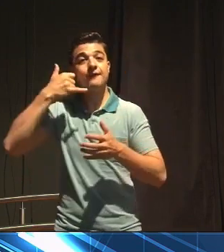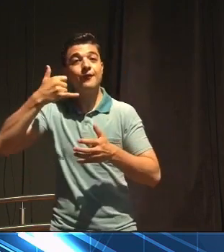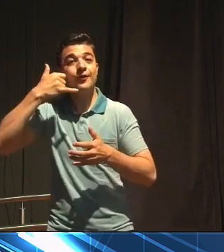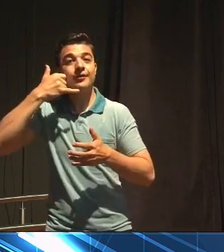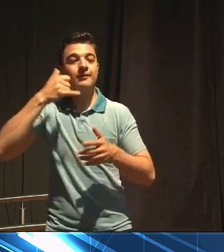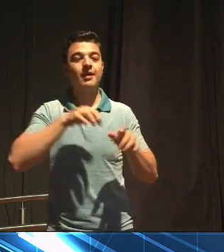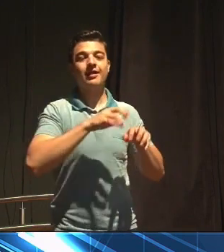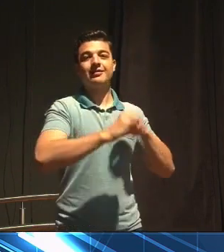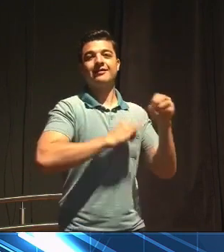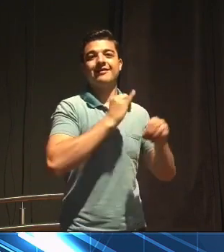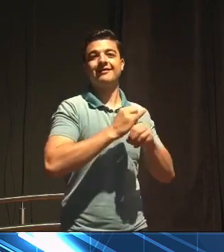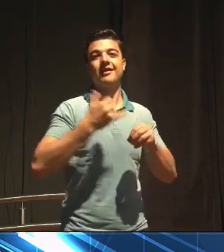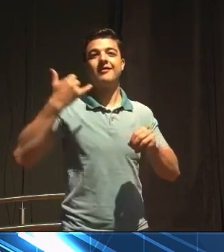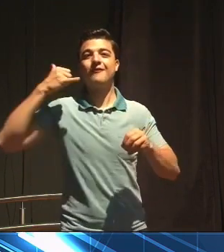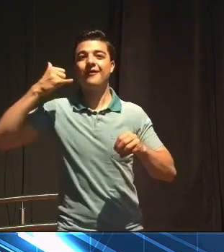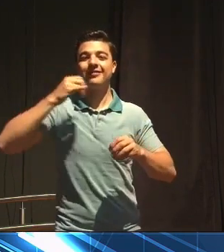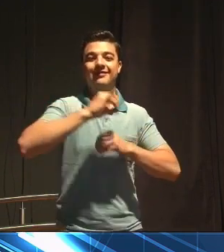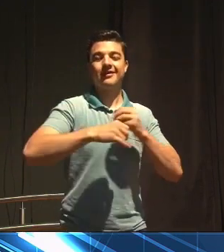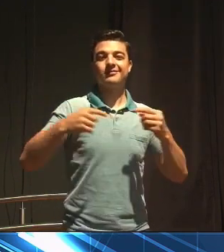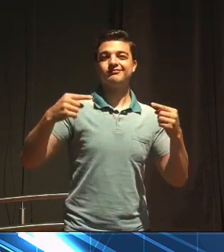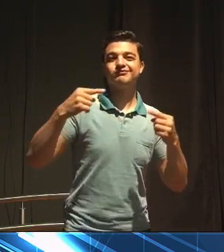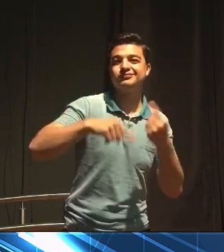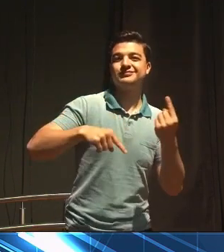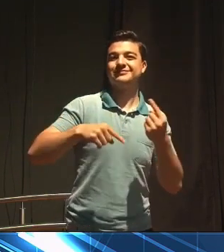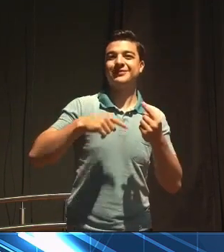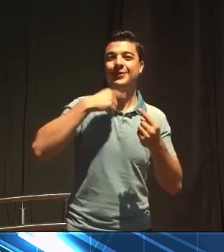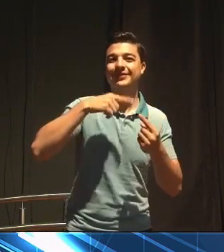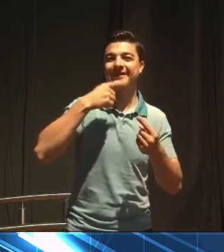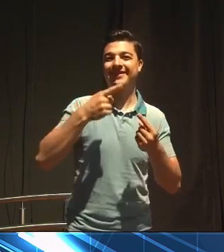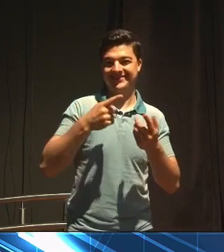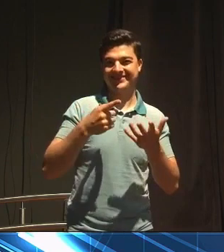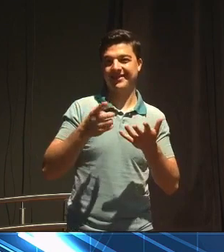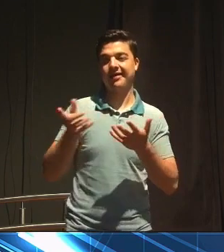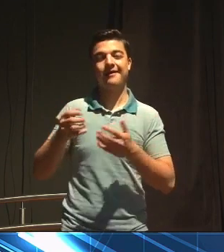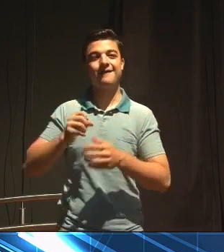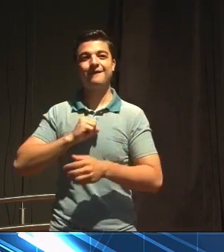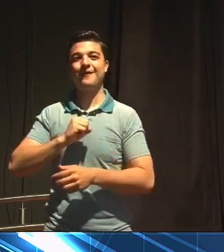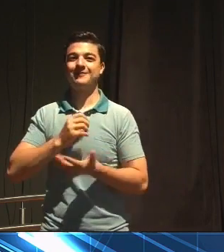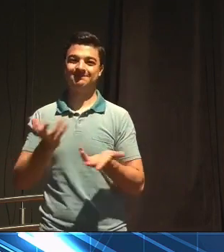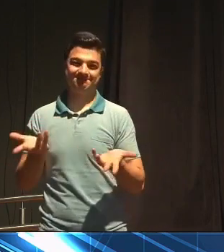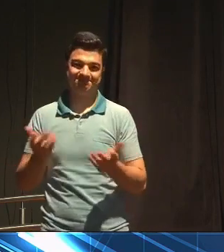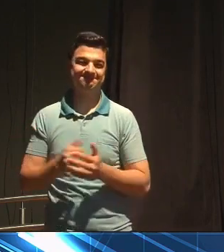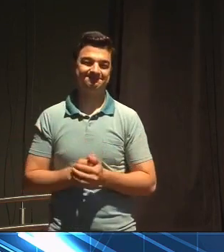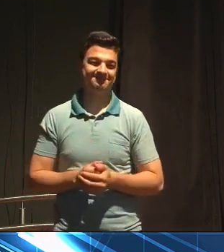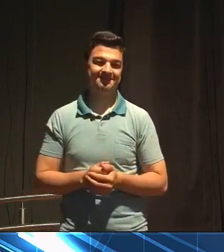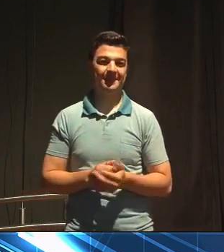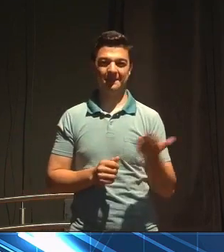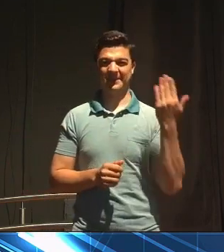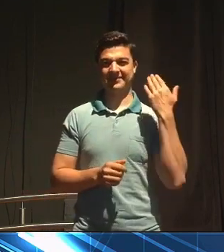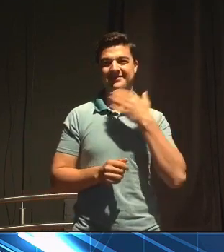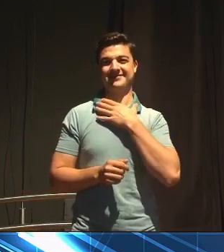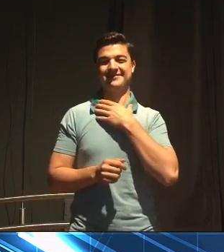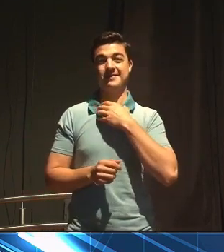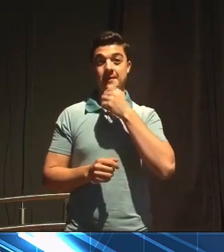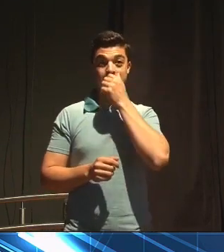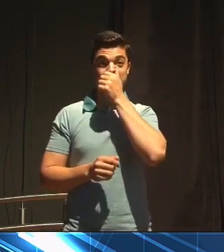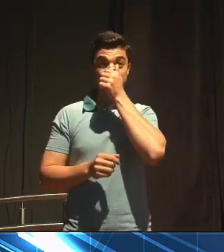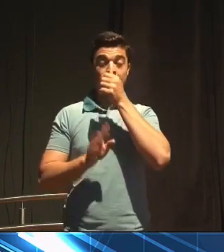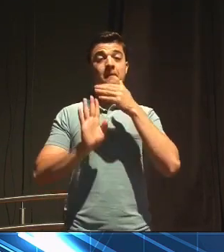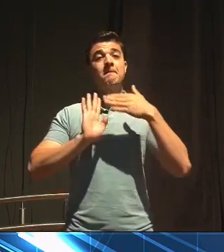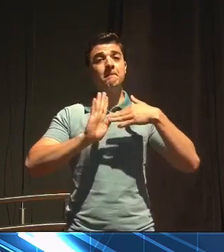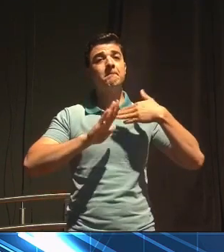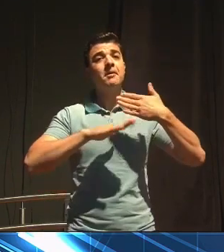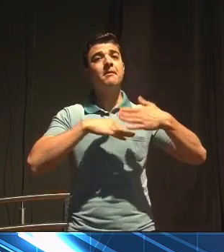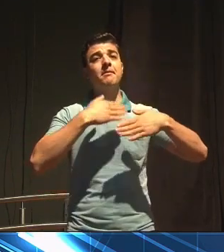o que era esse universo. Só que aí, não precisou de mais 10 anos para a gente